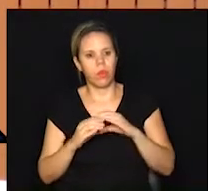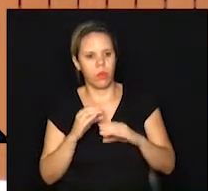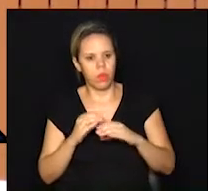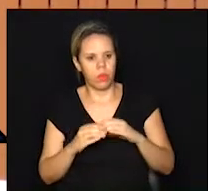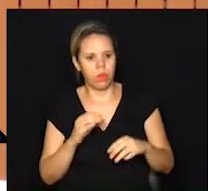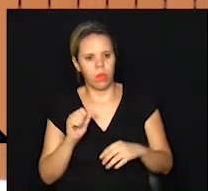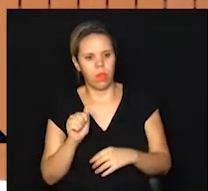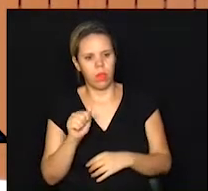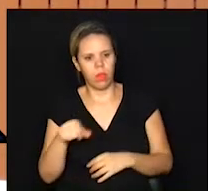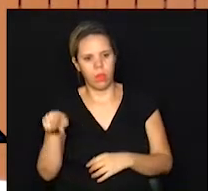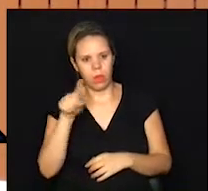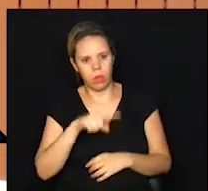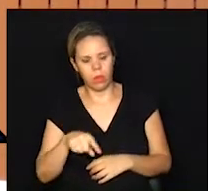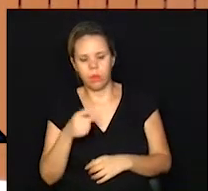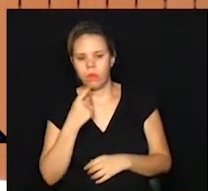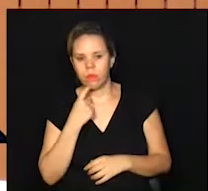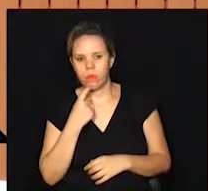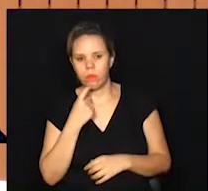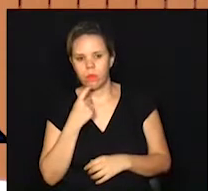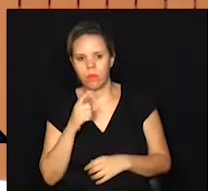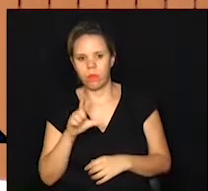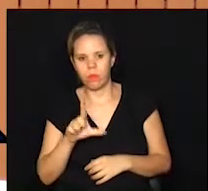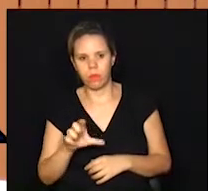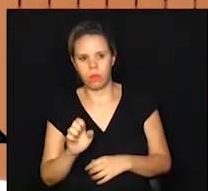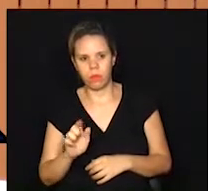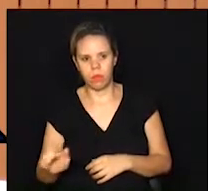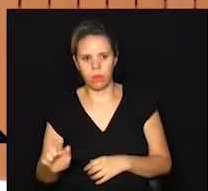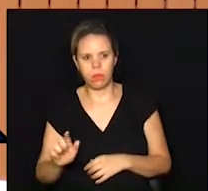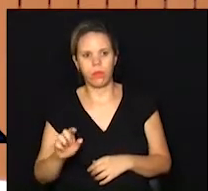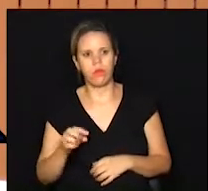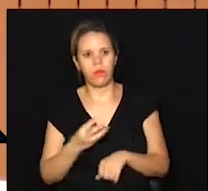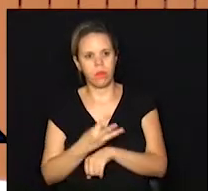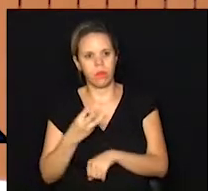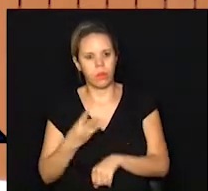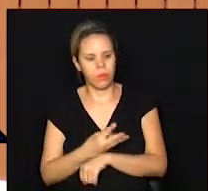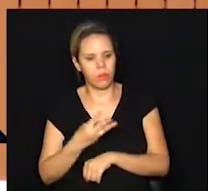comunicação@campinas.sp.leg.br ou pelo zap